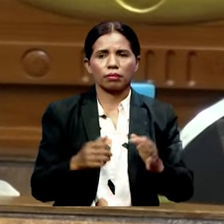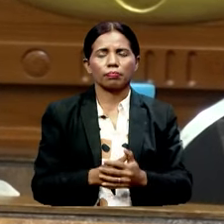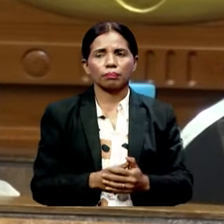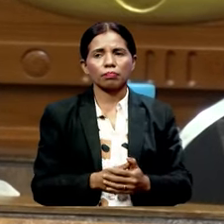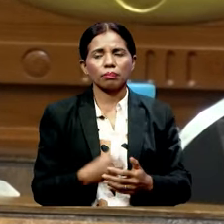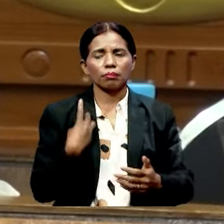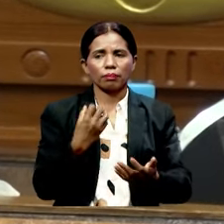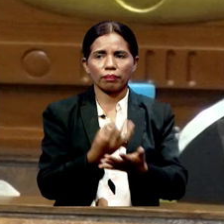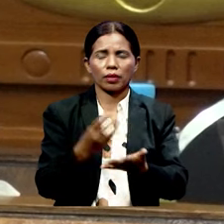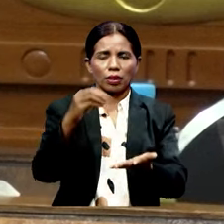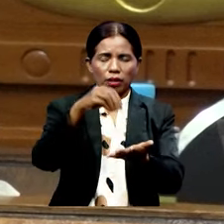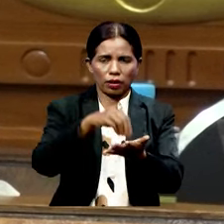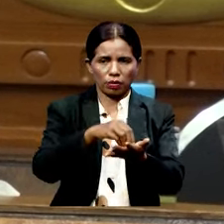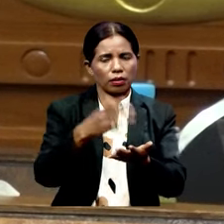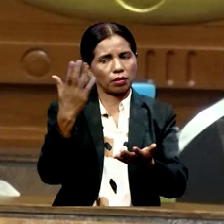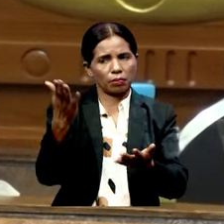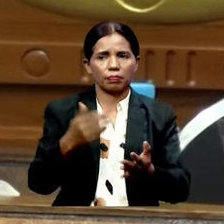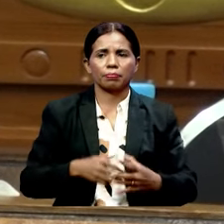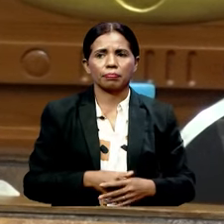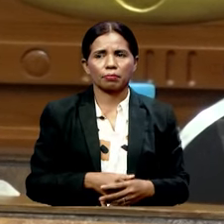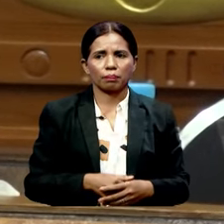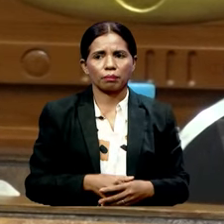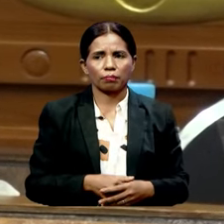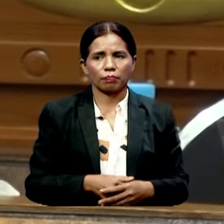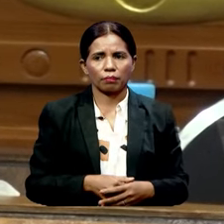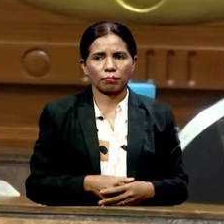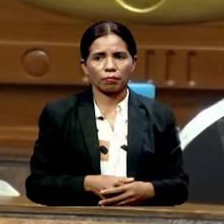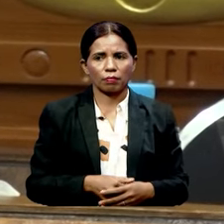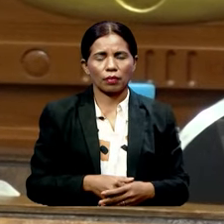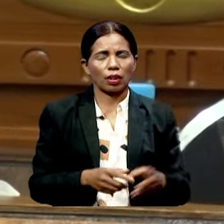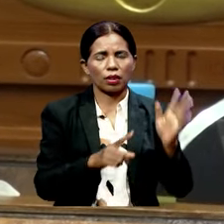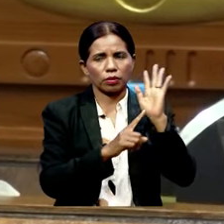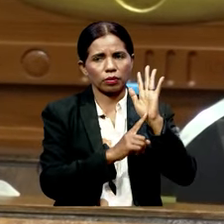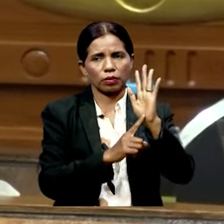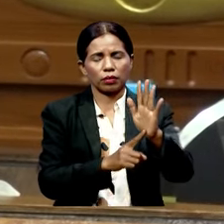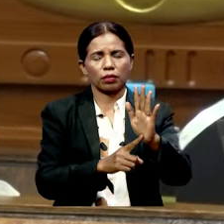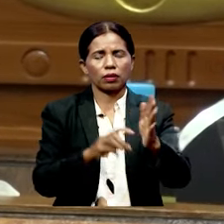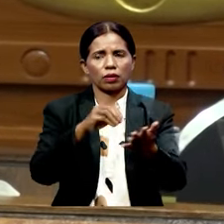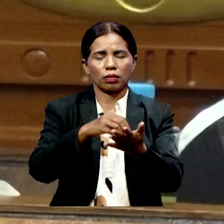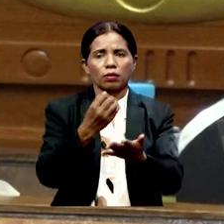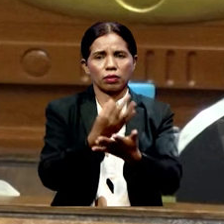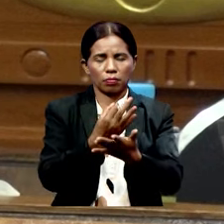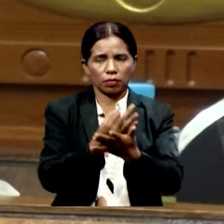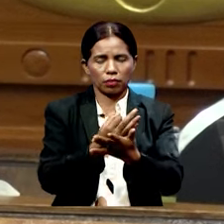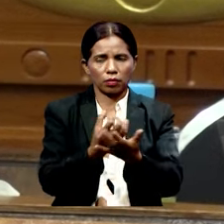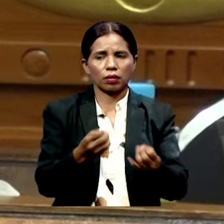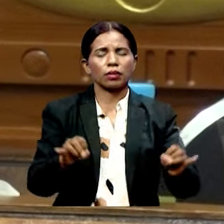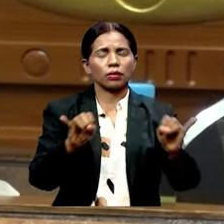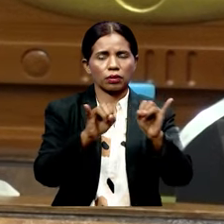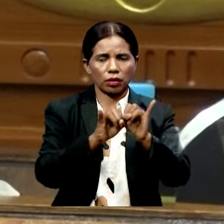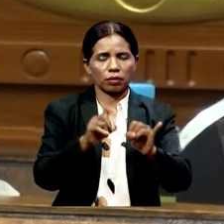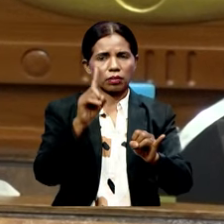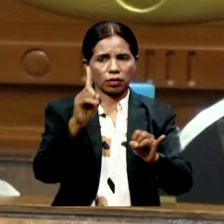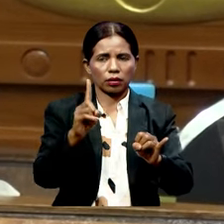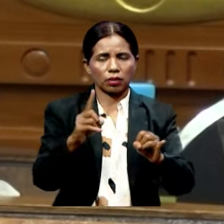a mim tautia na baiha atau relata tiana bayi orsamento ne kada institusau ne be mak